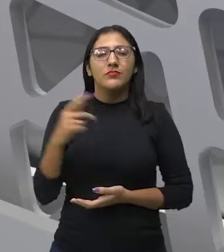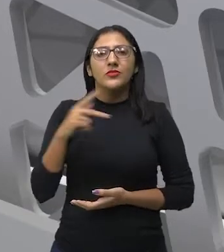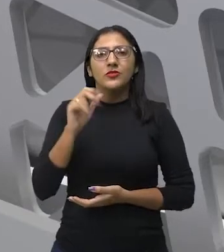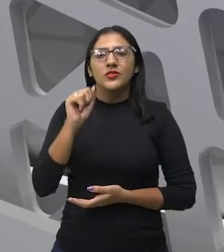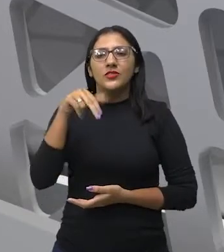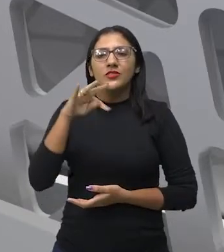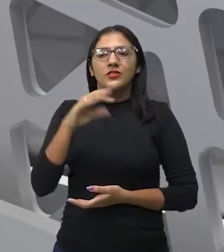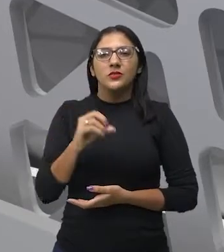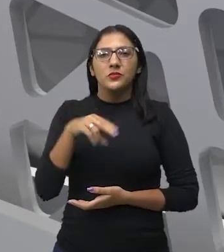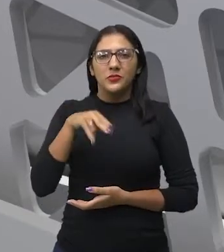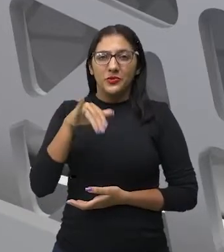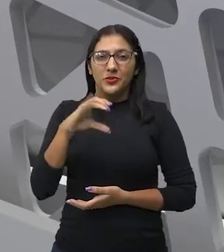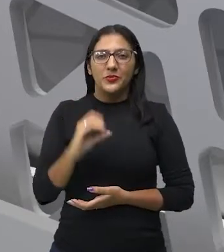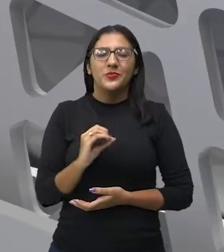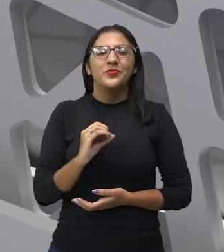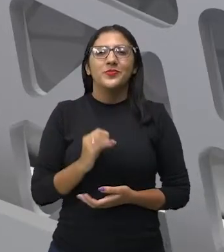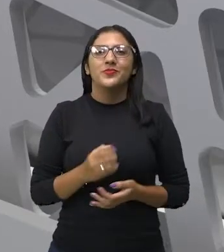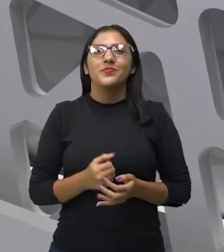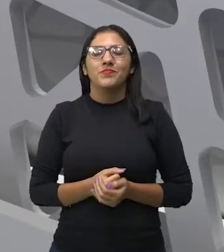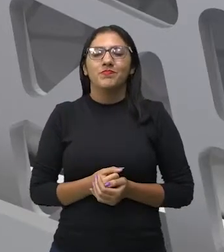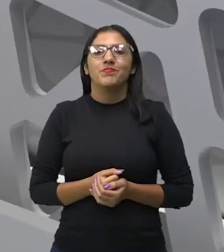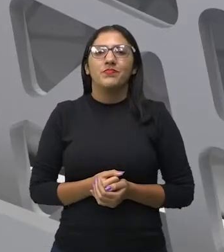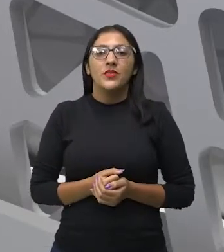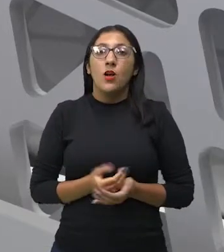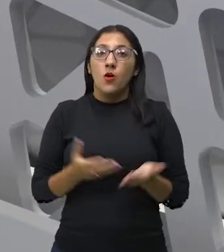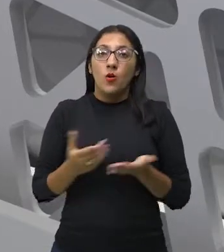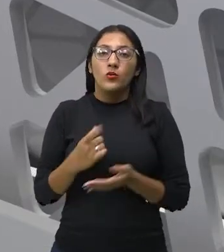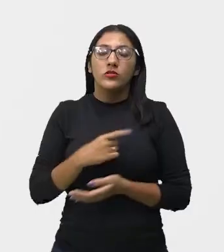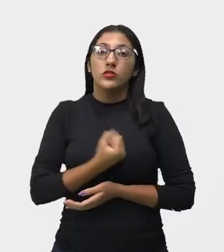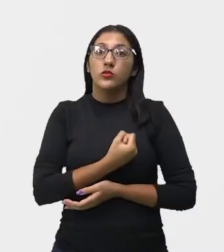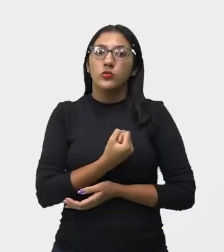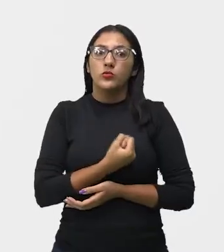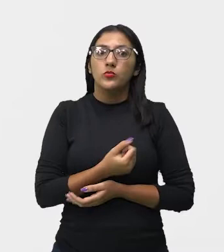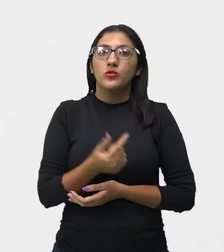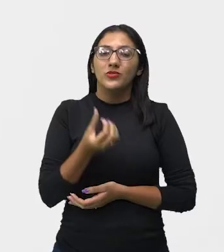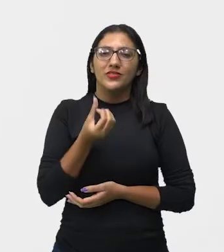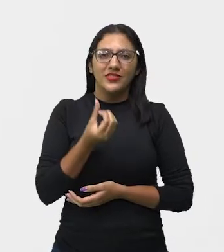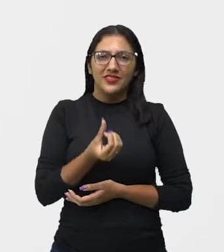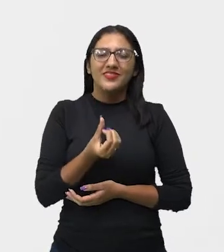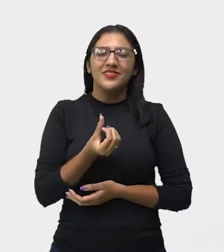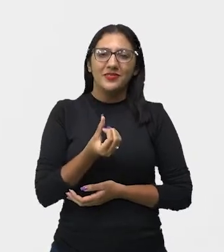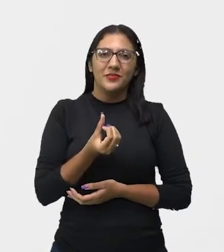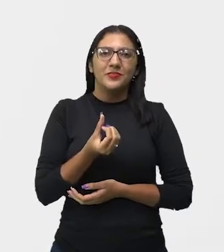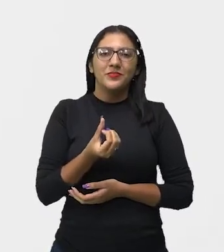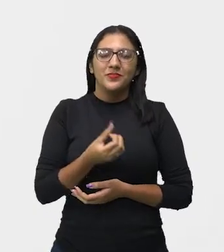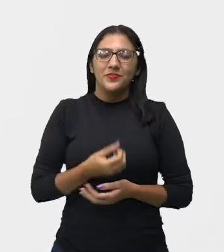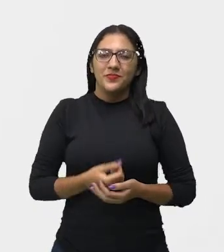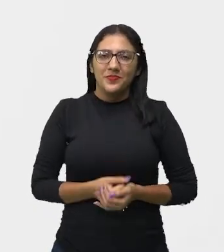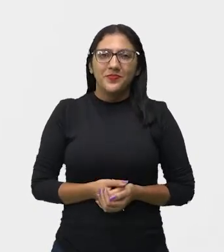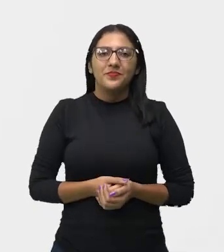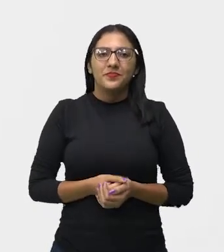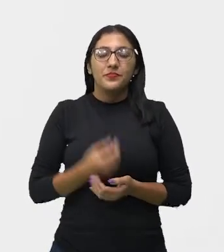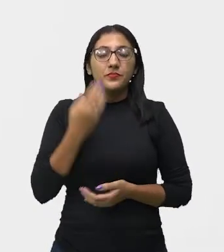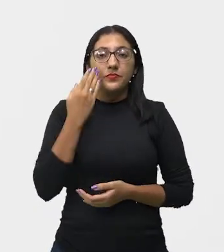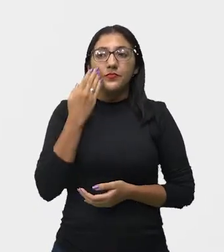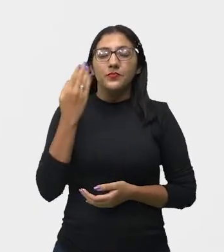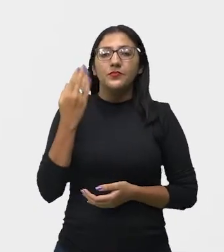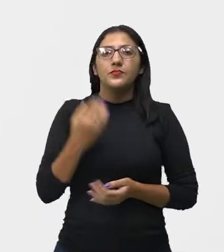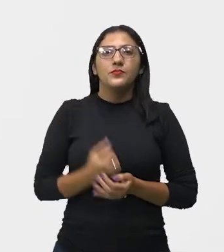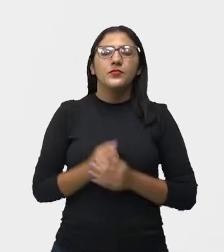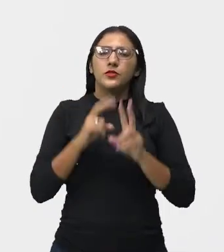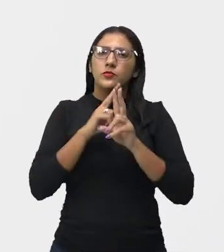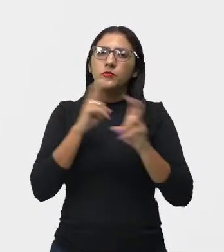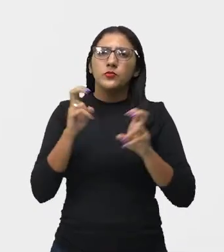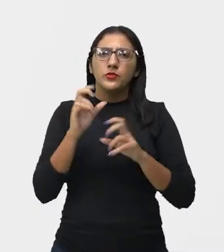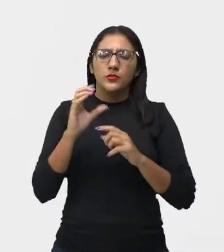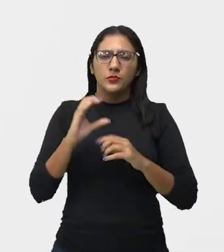professor Antônio Paulo. Hoje é a nossa aula de número 6. Olha só, objeto